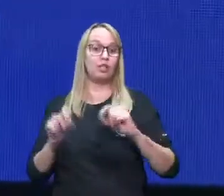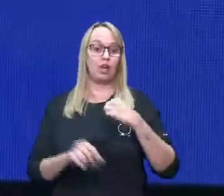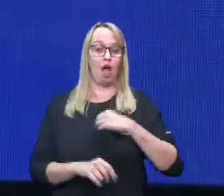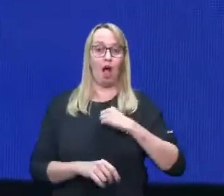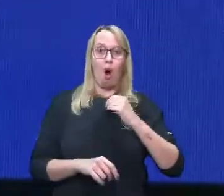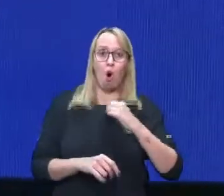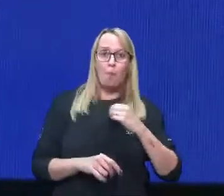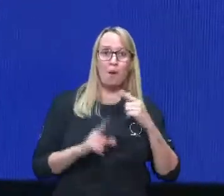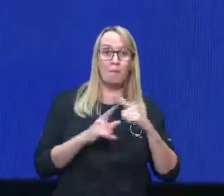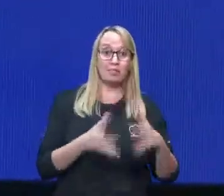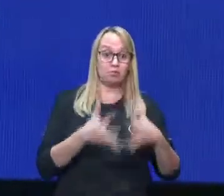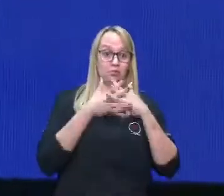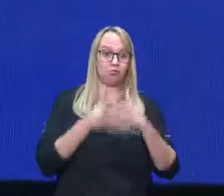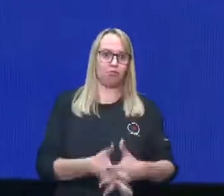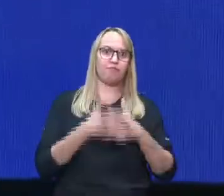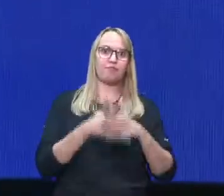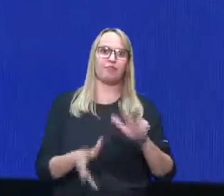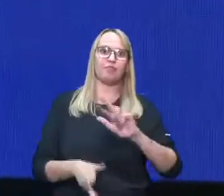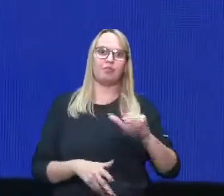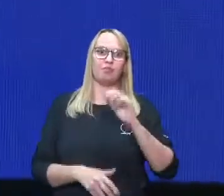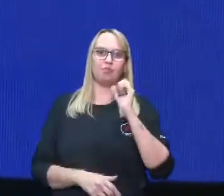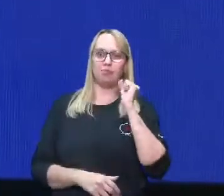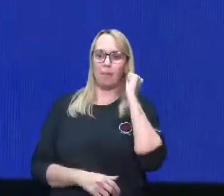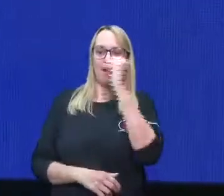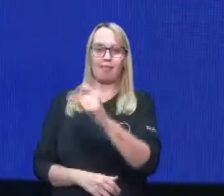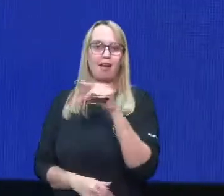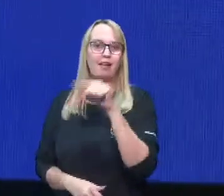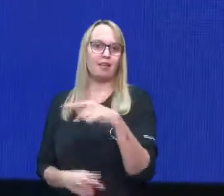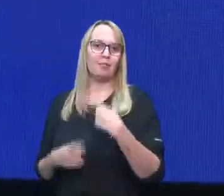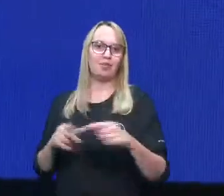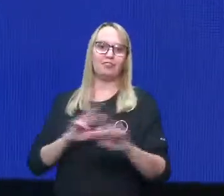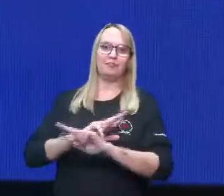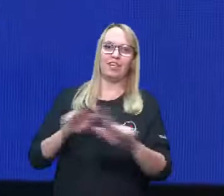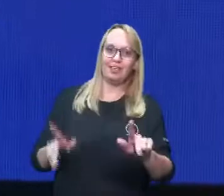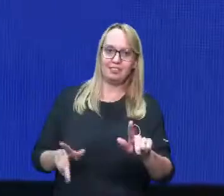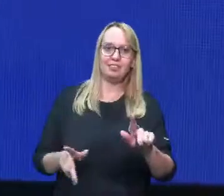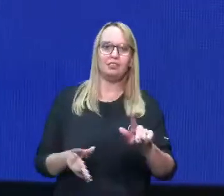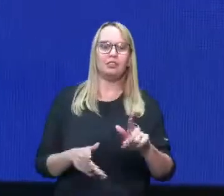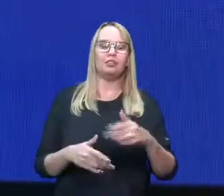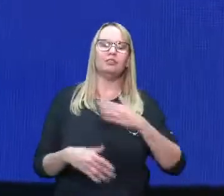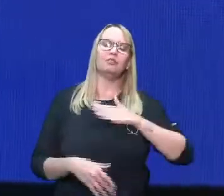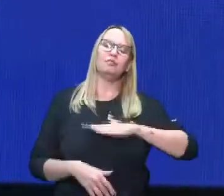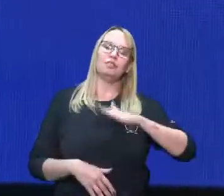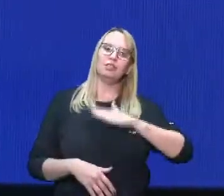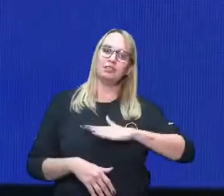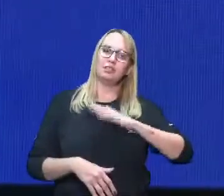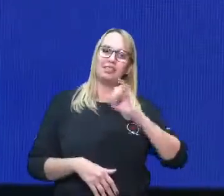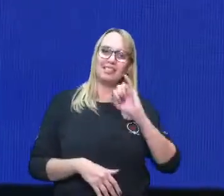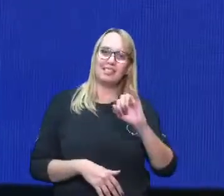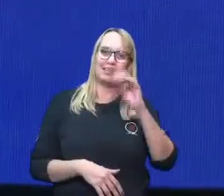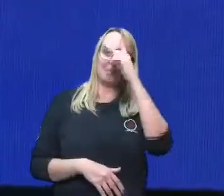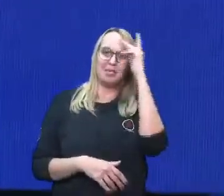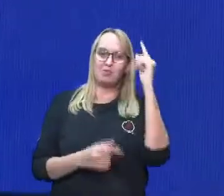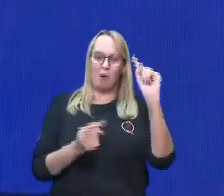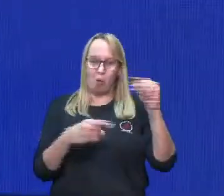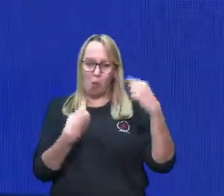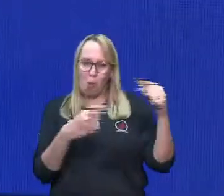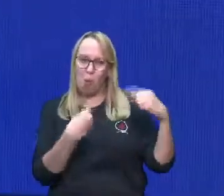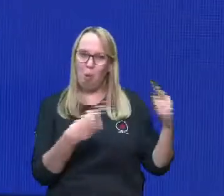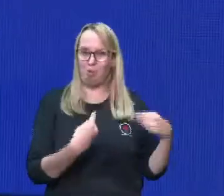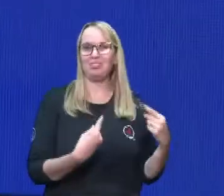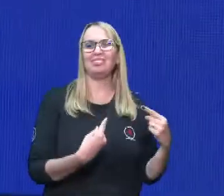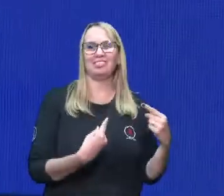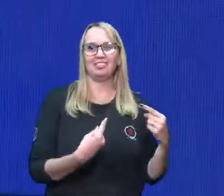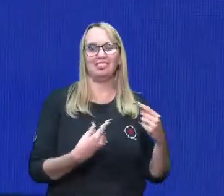confusão que o pessoal queria matar ele por causa da roupa, porque ele era diferente. Amigo, fique tranquilo, se alguém está contra você nesse sentido que eu